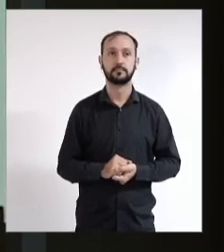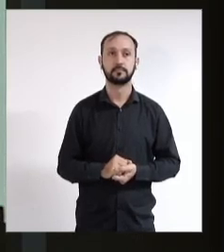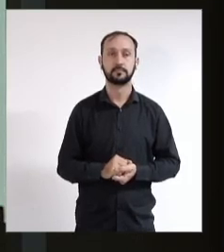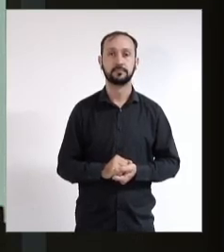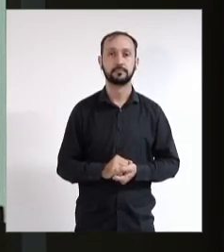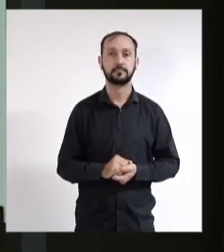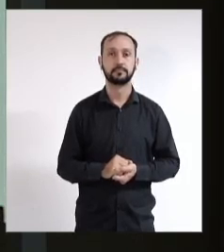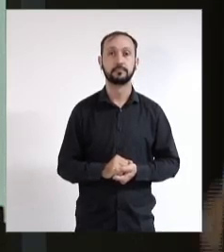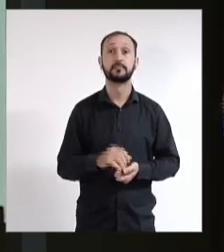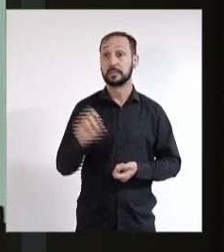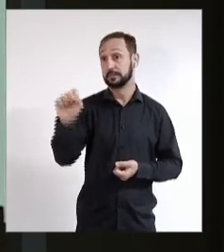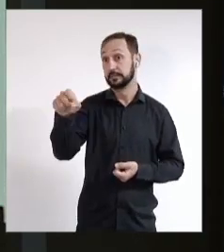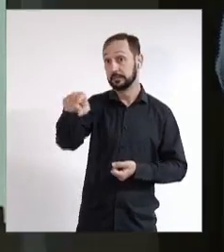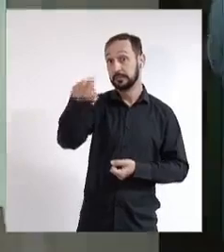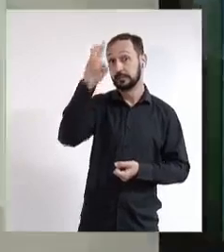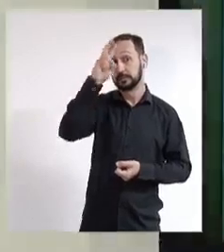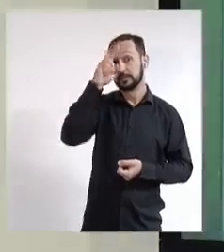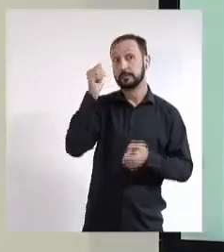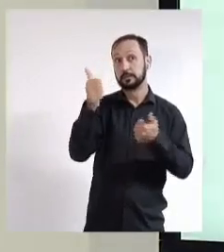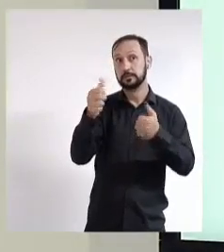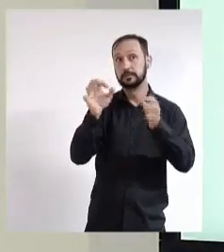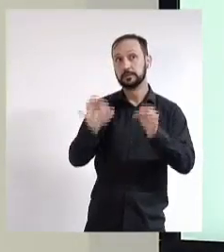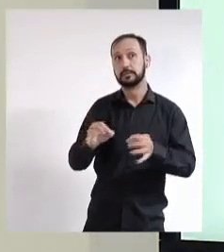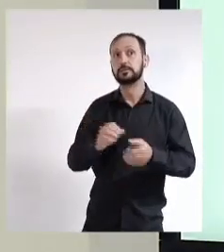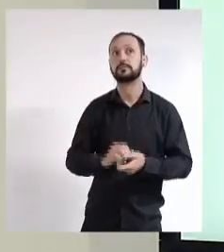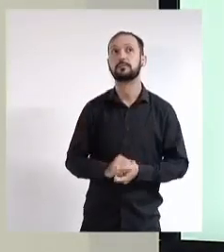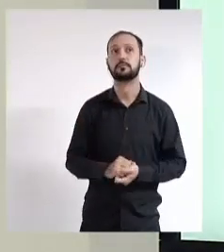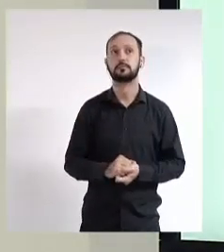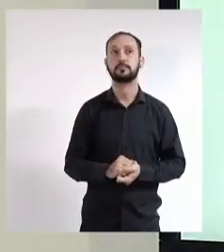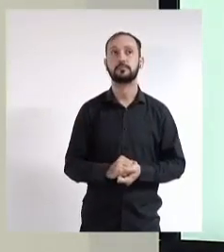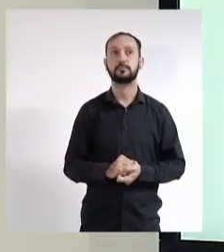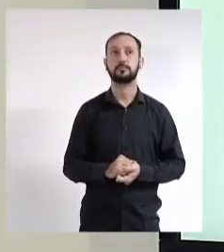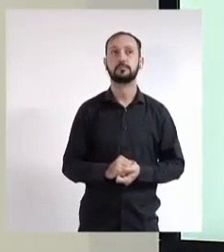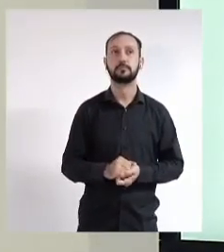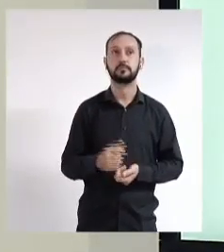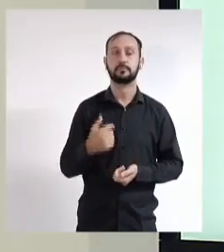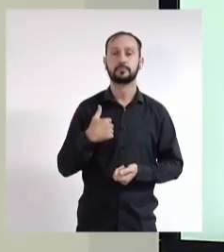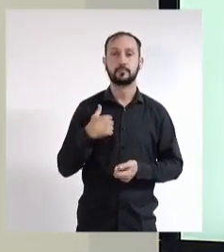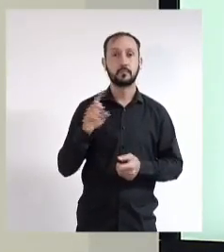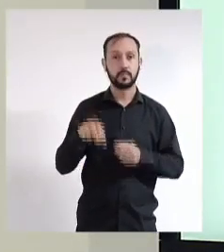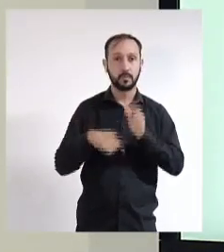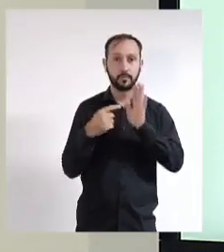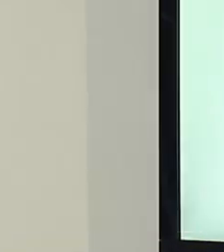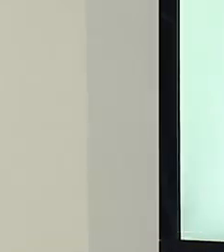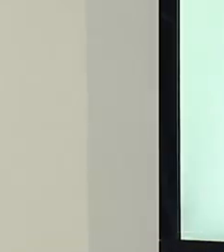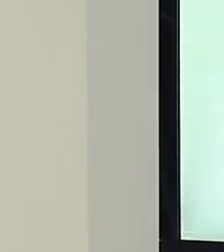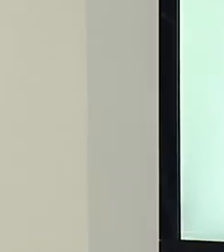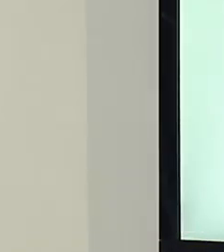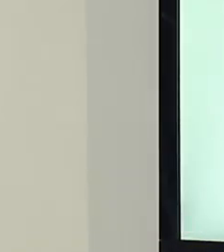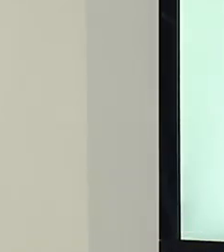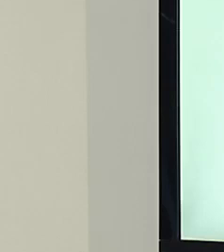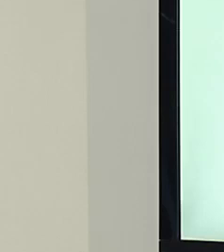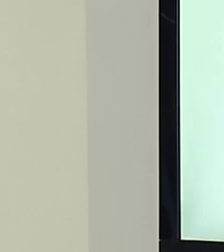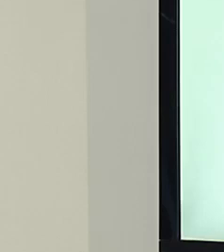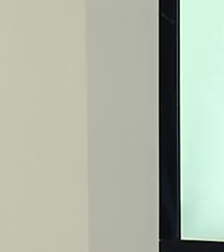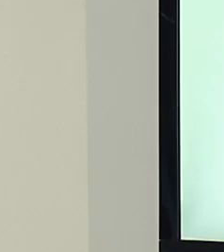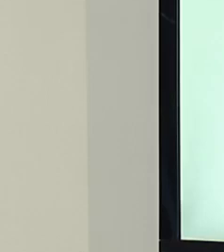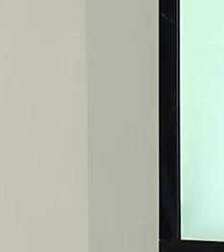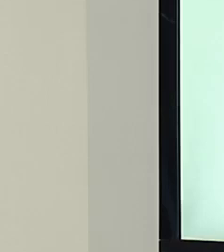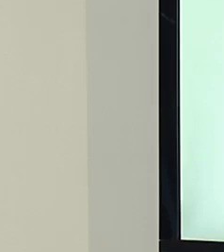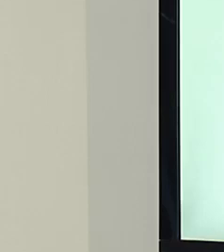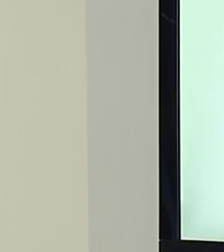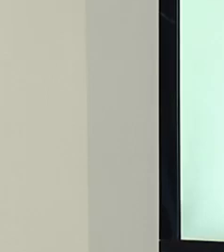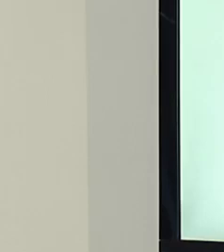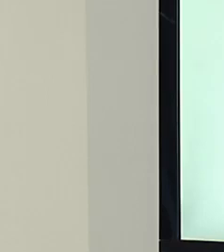e isso é bem lembrado eu vou até mostrar depois pra nós vai bem e bateu mas ela quando